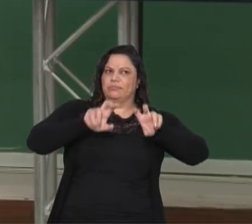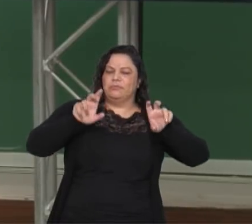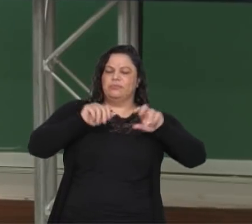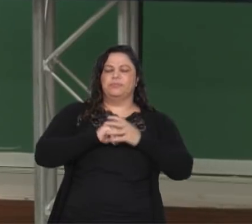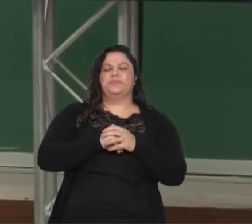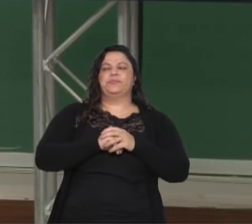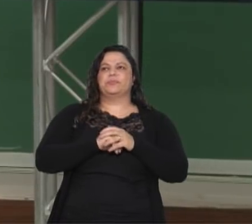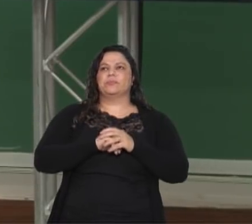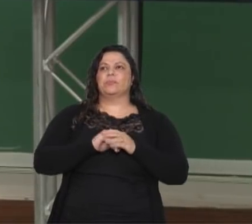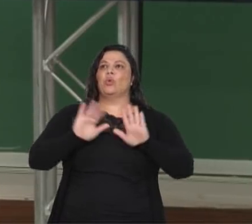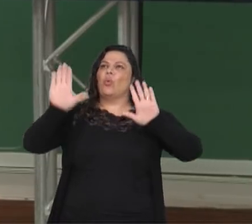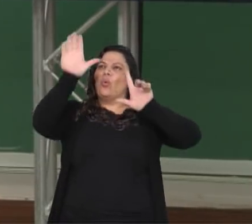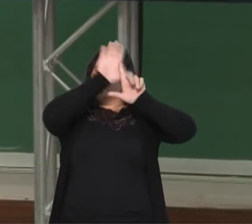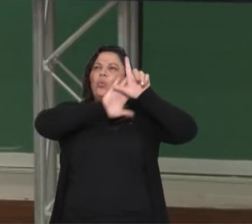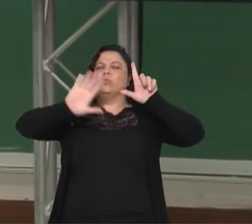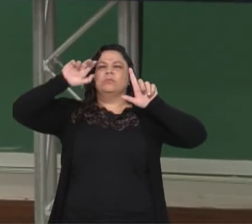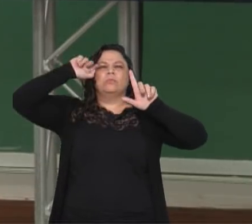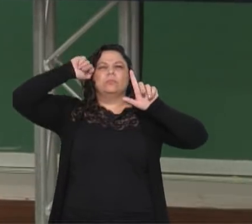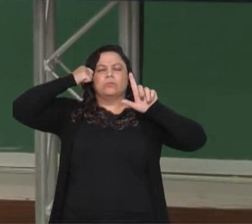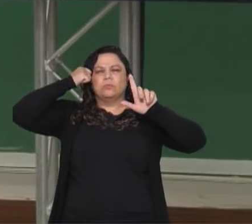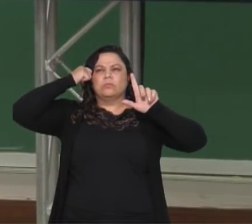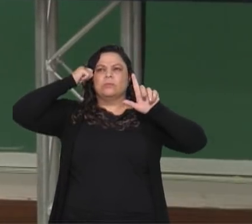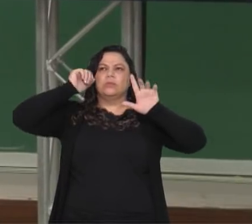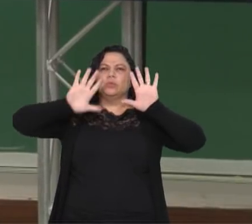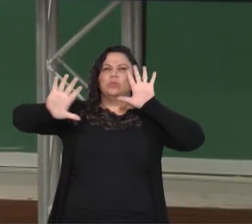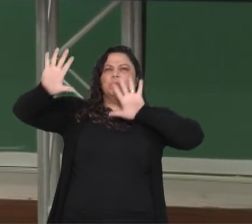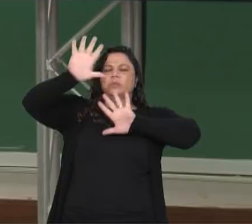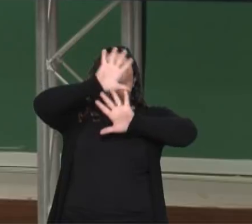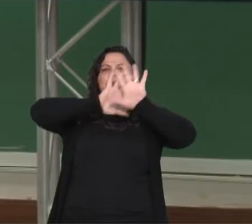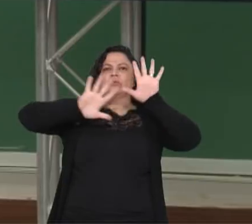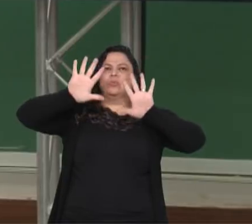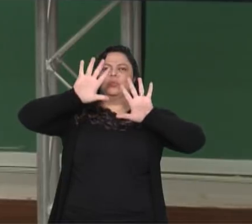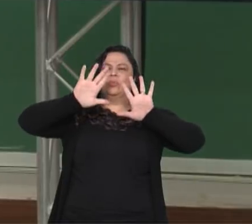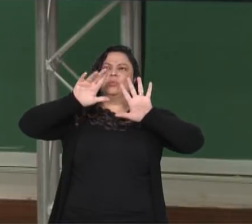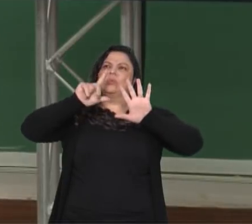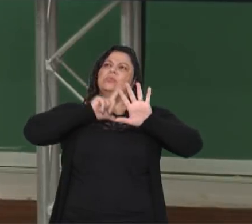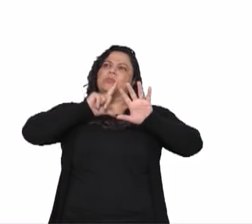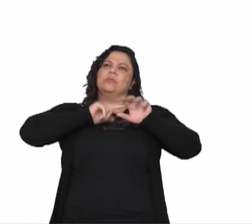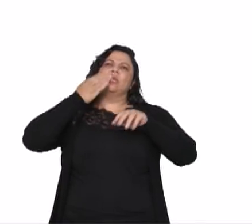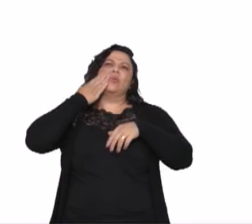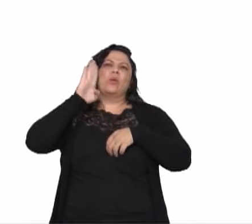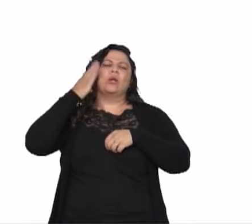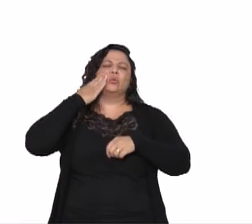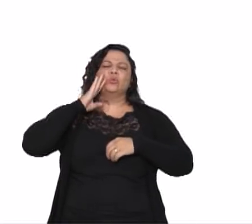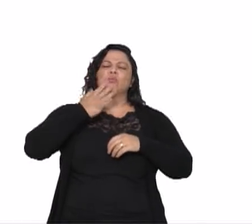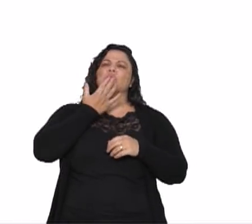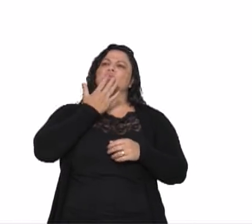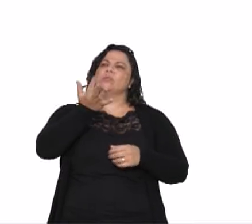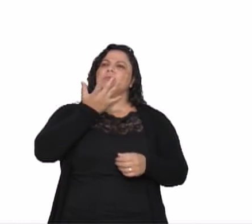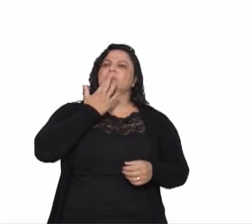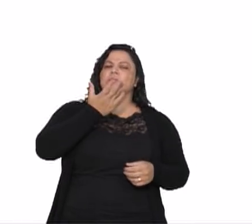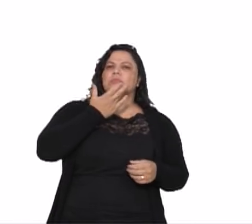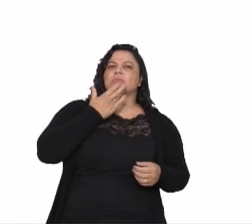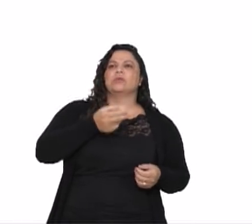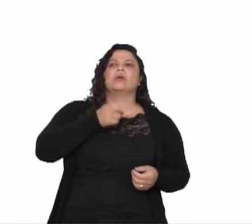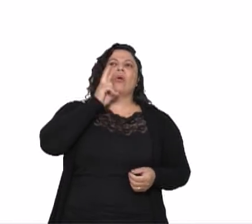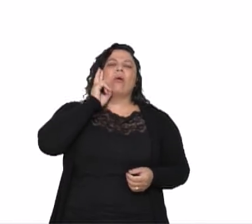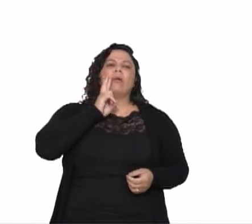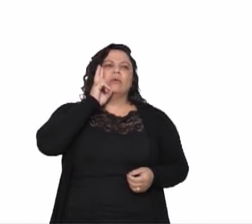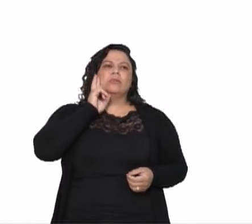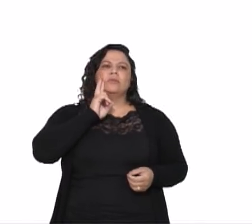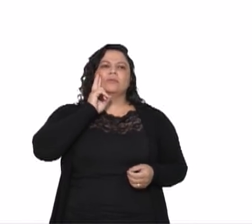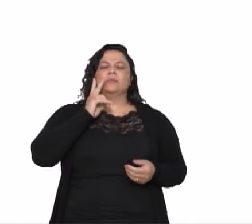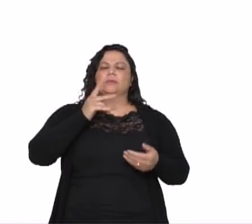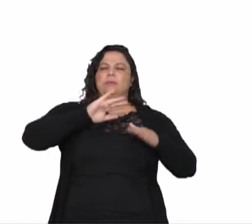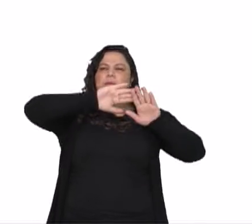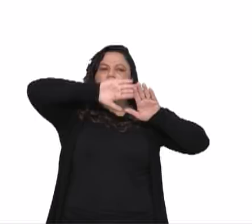apesar de que eu vejo alguns brilhos, ali algumas nuances de azul, lilás, cor-de-rosa, e eu vejo